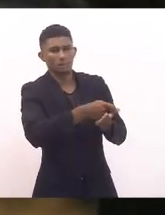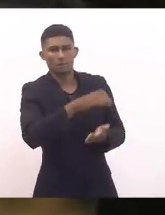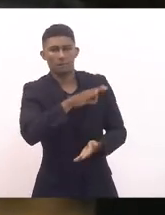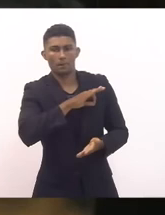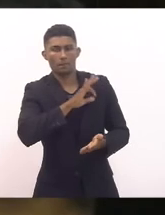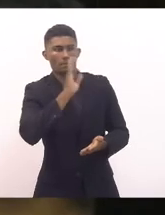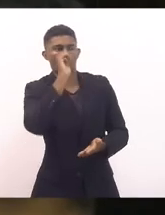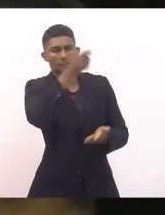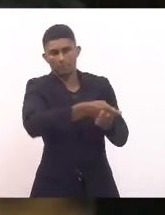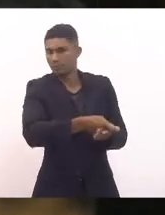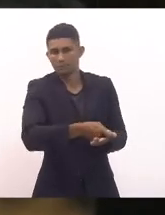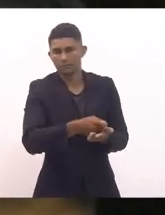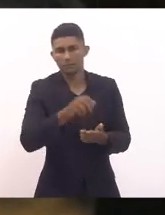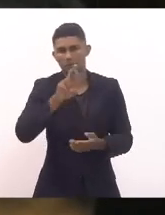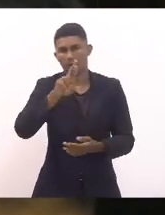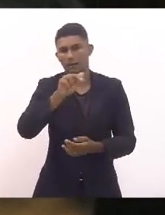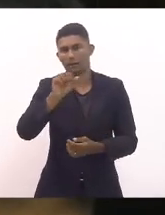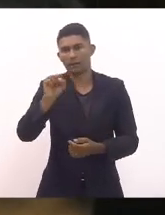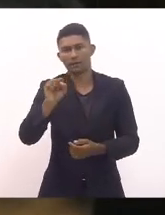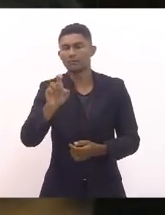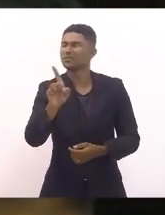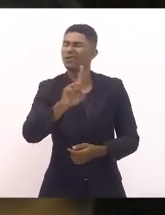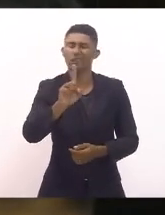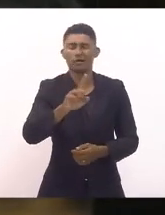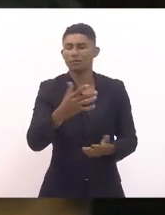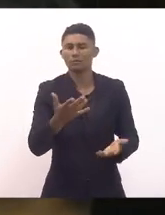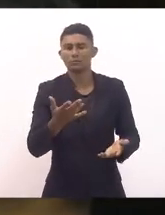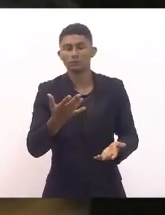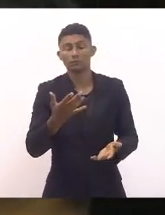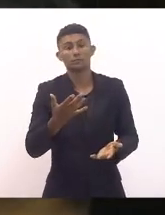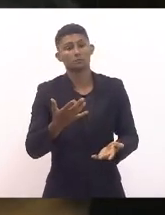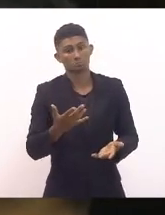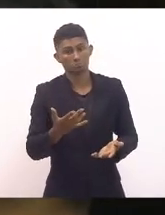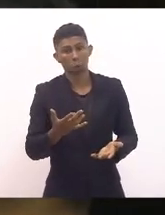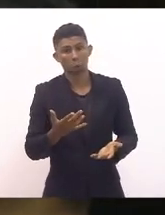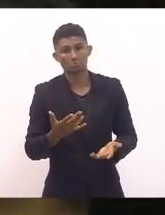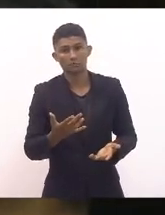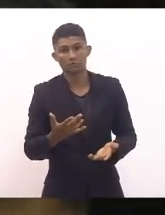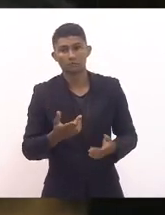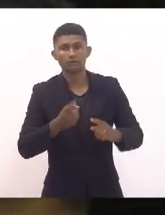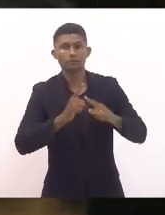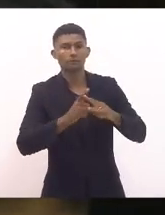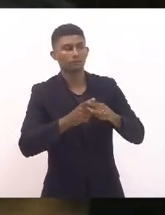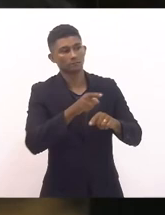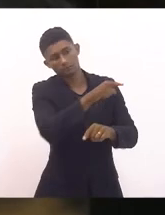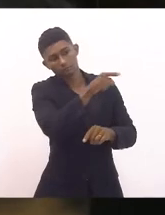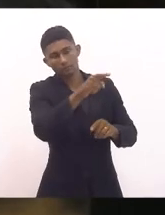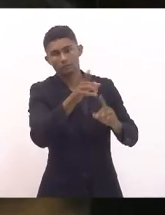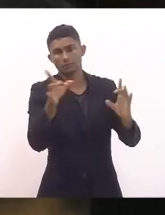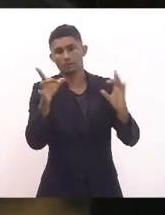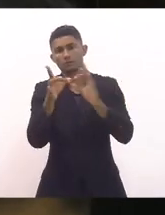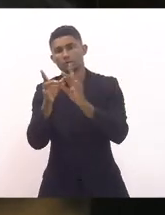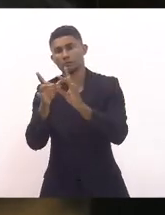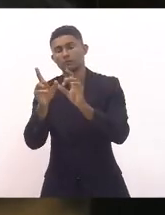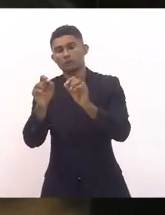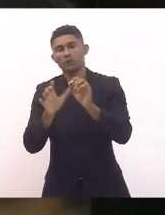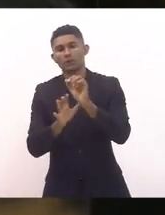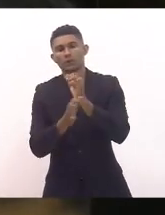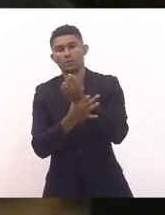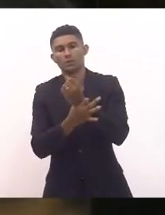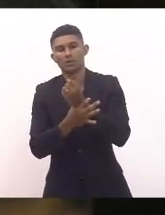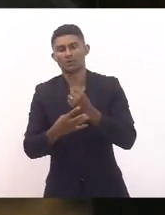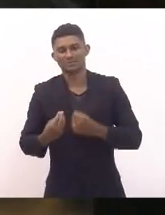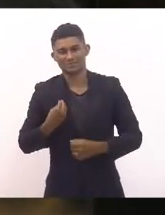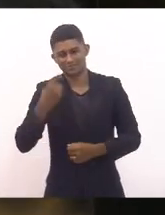da RAIS, que é destinado àqueles que são vinculados ao segurança